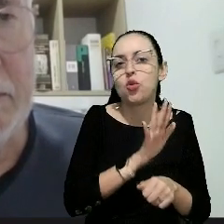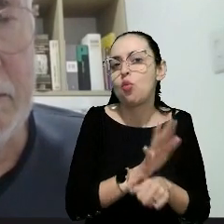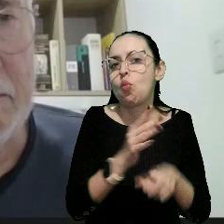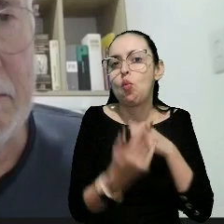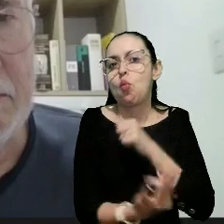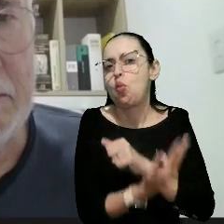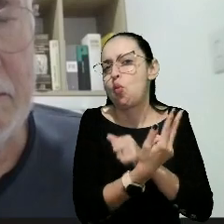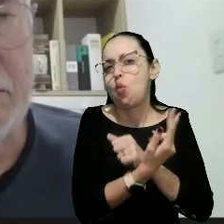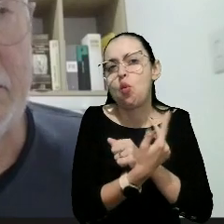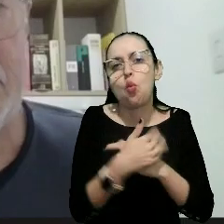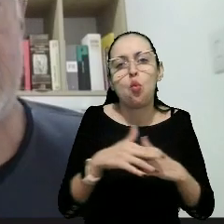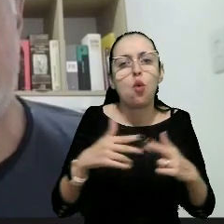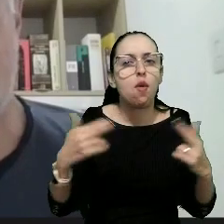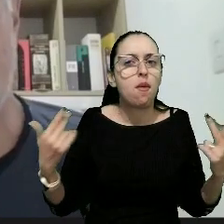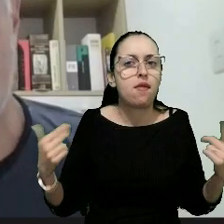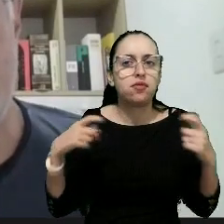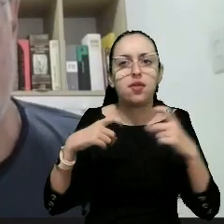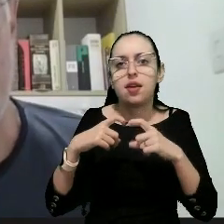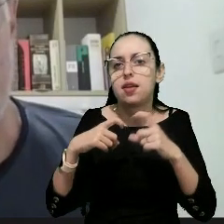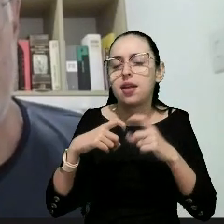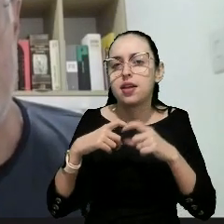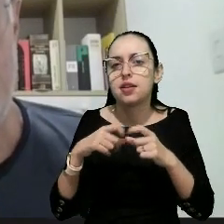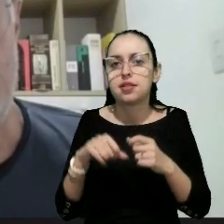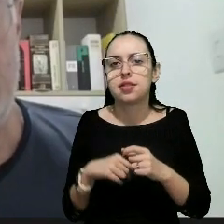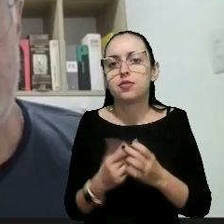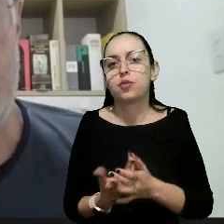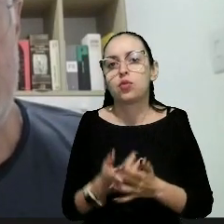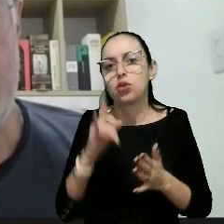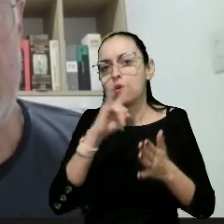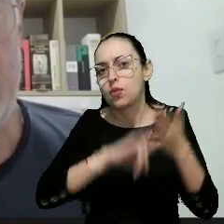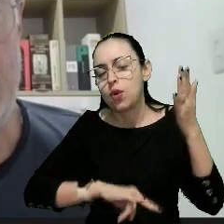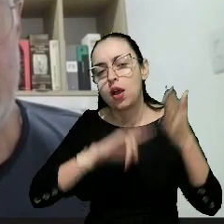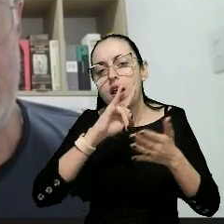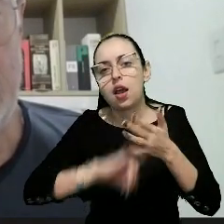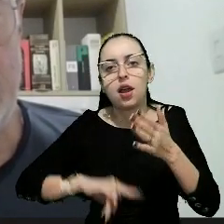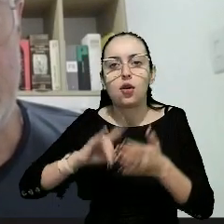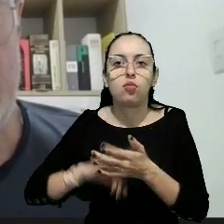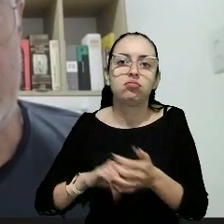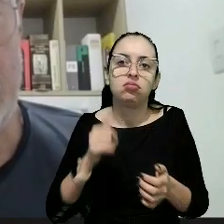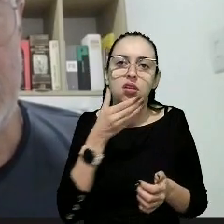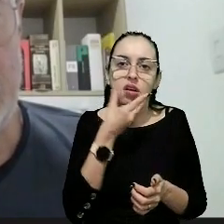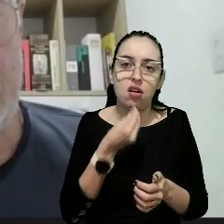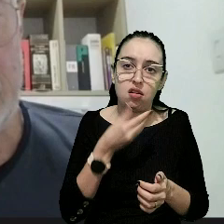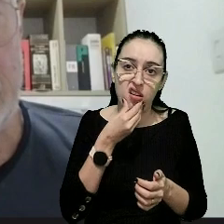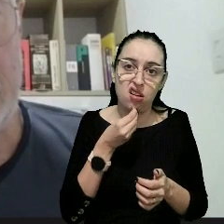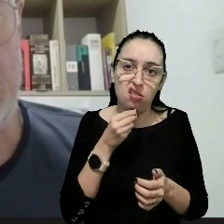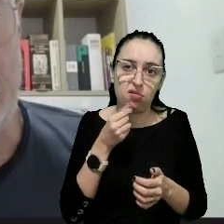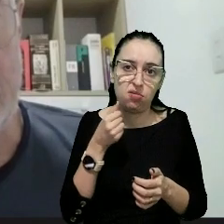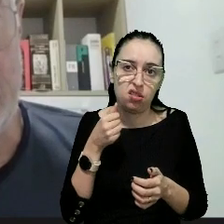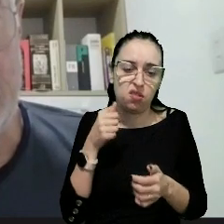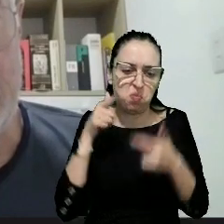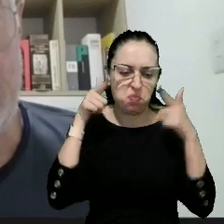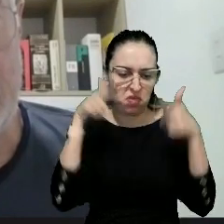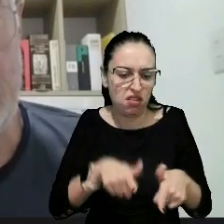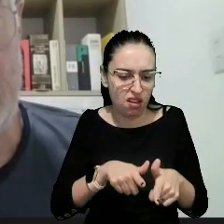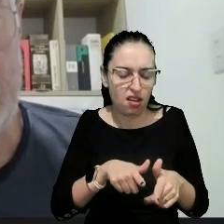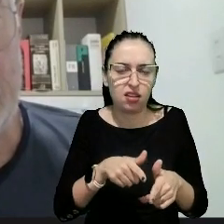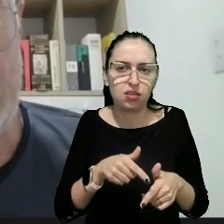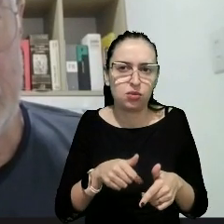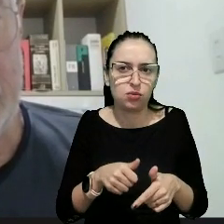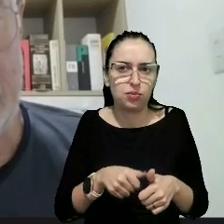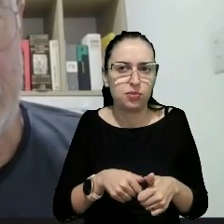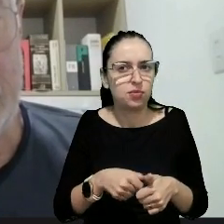cuida, vai a dermatologista, vai a ginecologista, faz exame de rotina, faz. O homem, se não